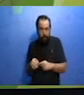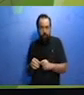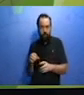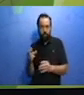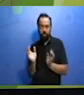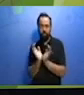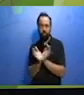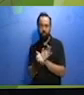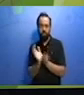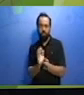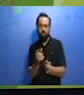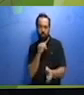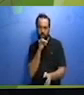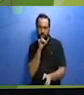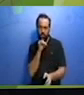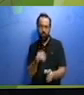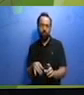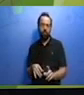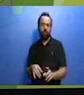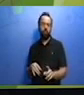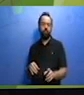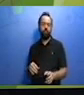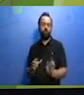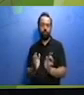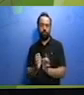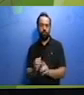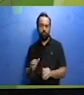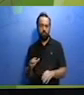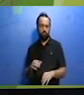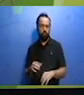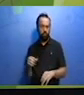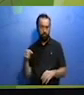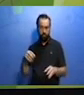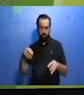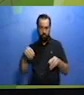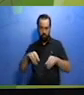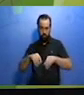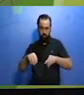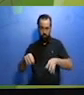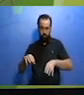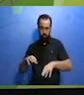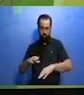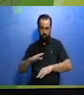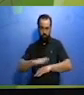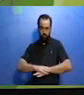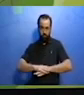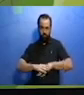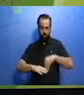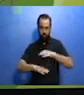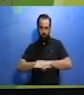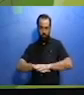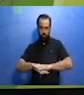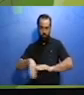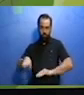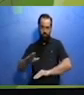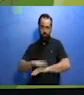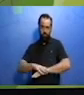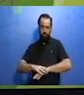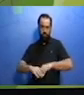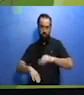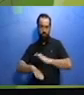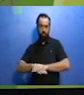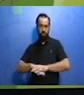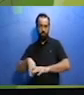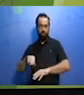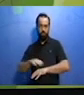algas, e também alguns organismos marinhos. Estes depósitos foram sendo cobertos lentamente